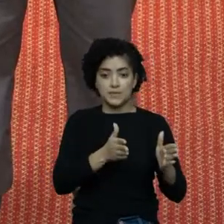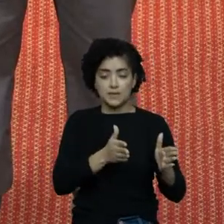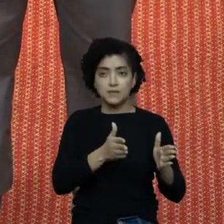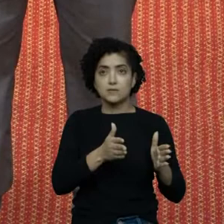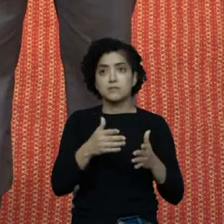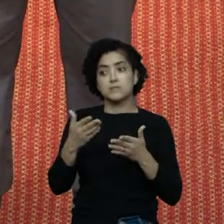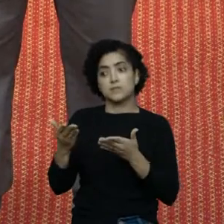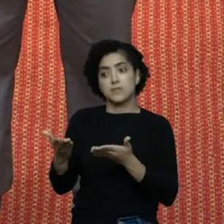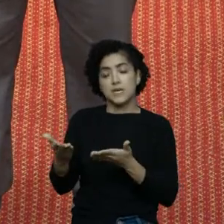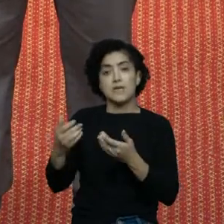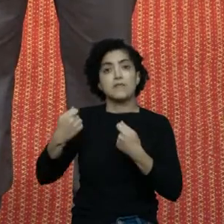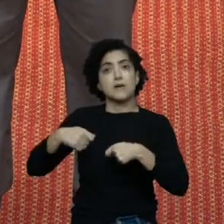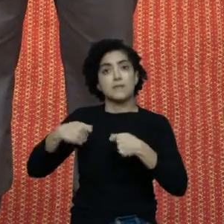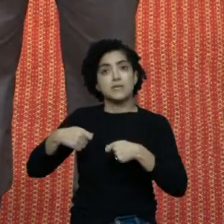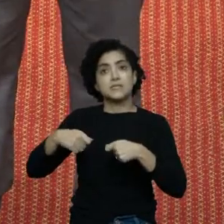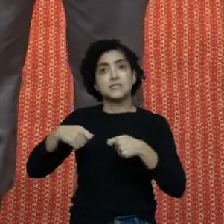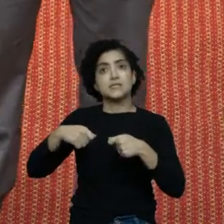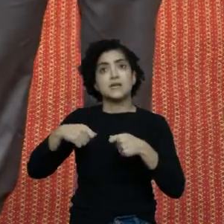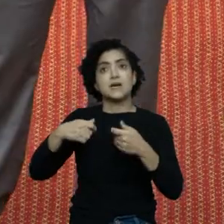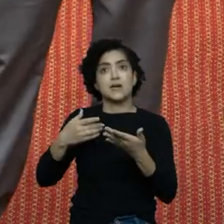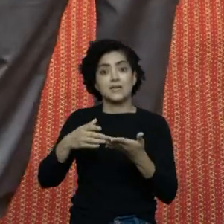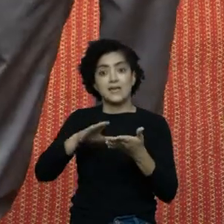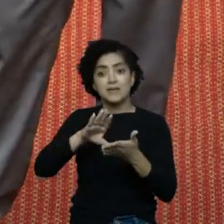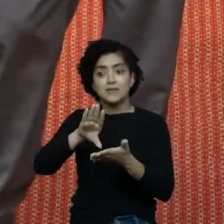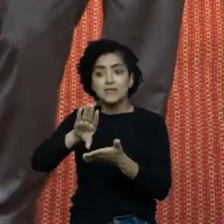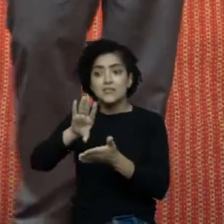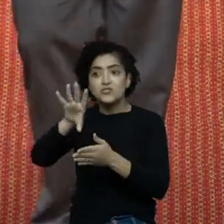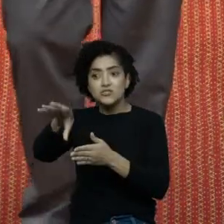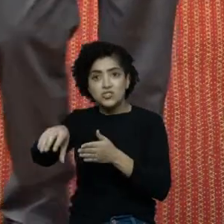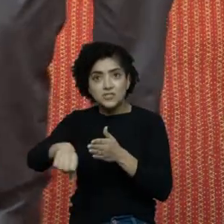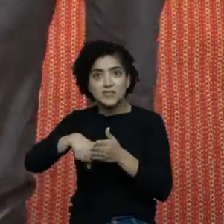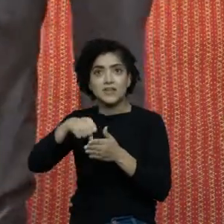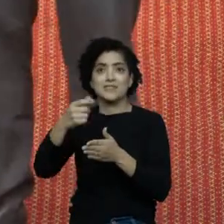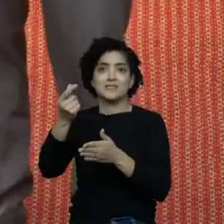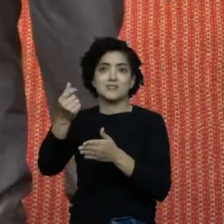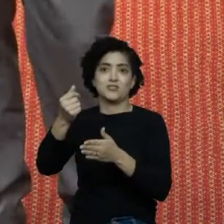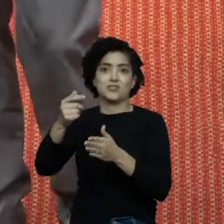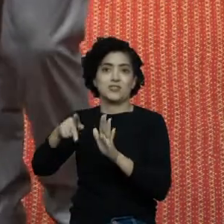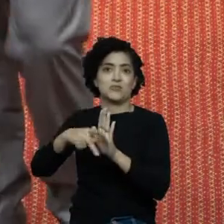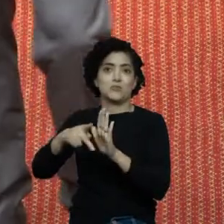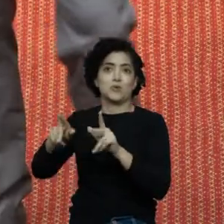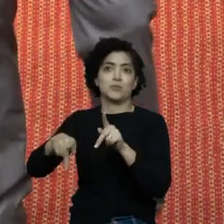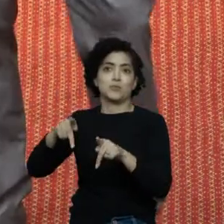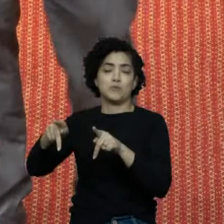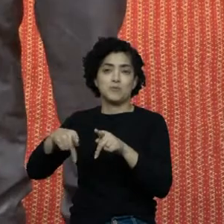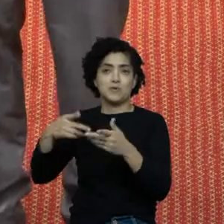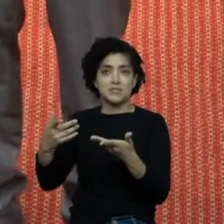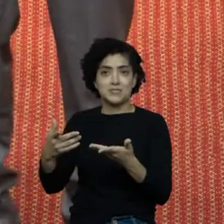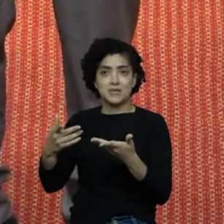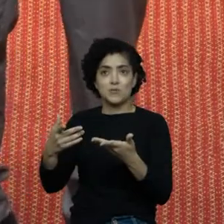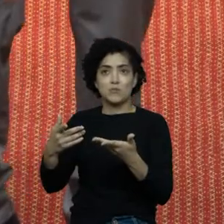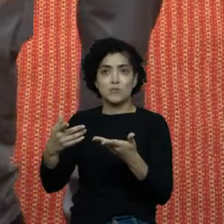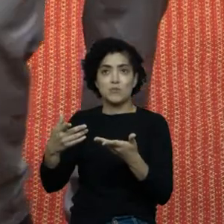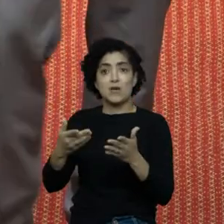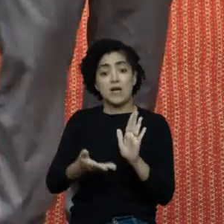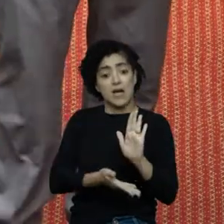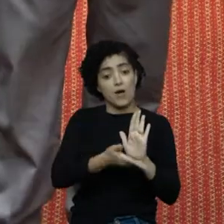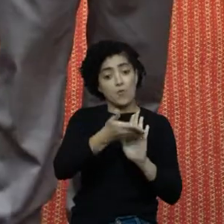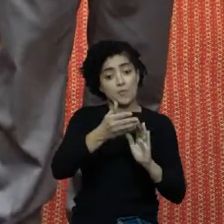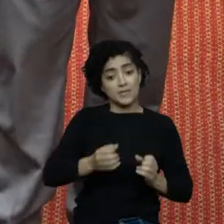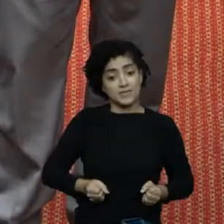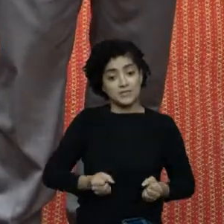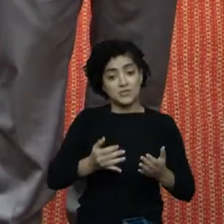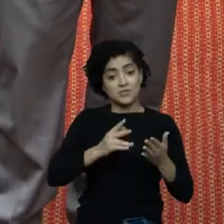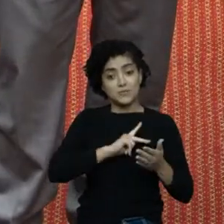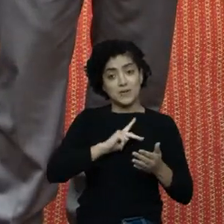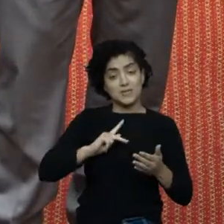Você vai precisar tirar esse dinheiro da sociedade não tem mágica se você aumentar despesa pública